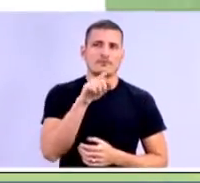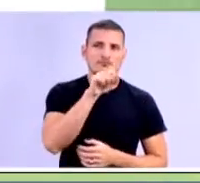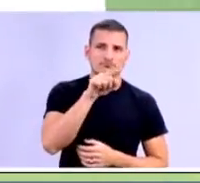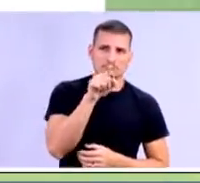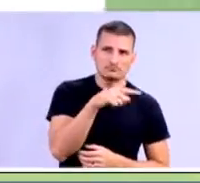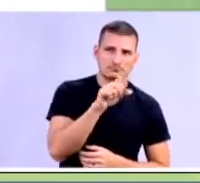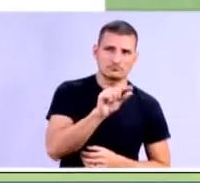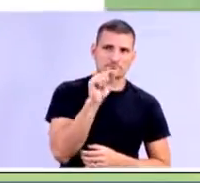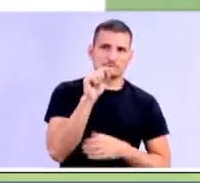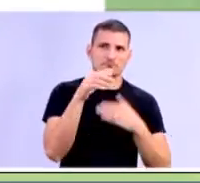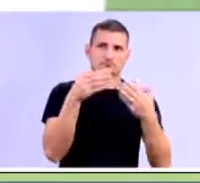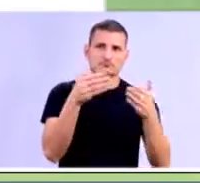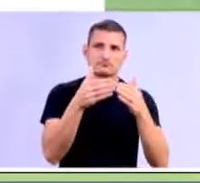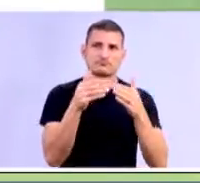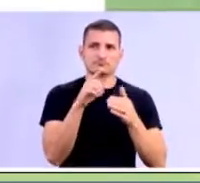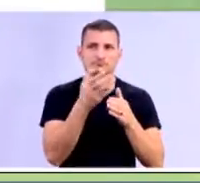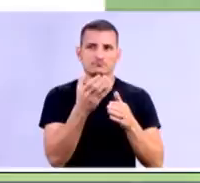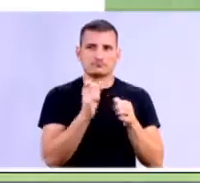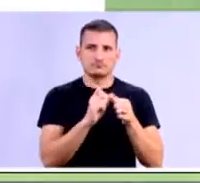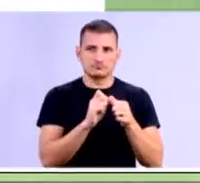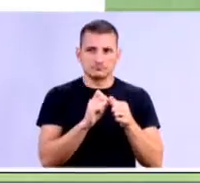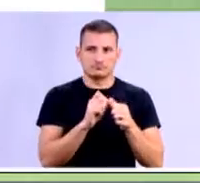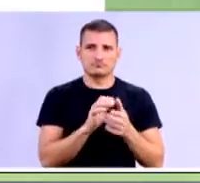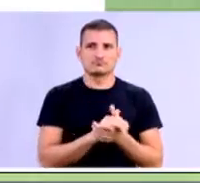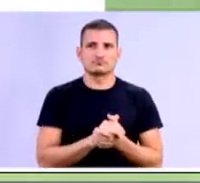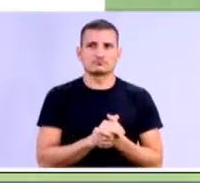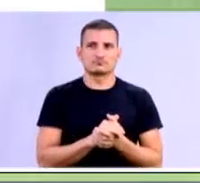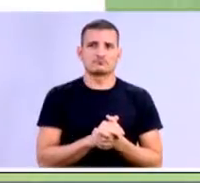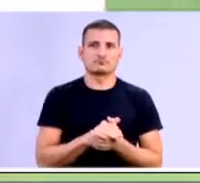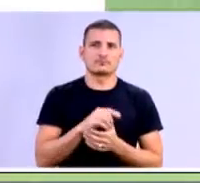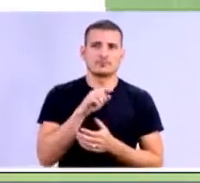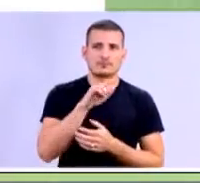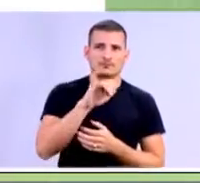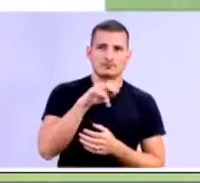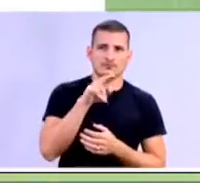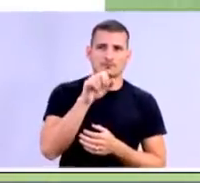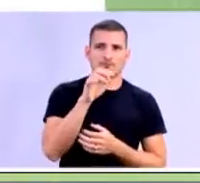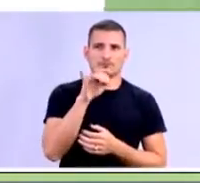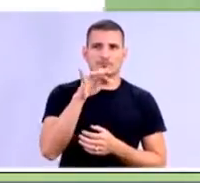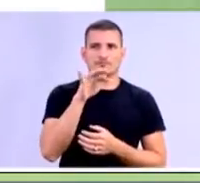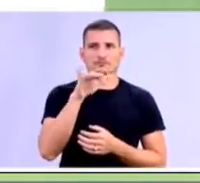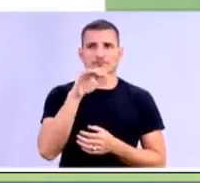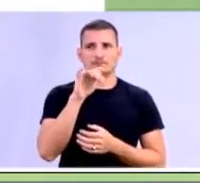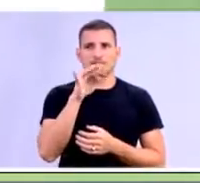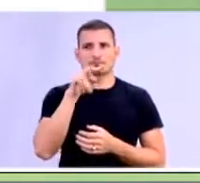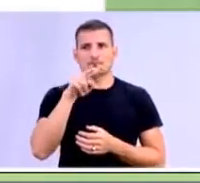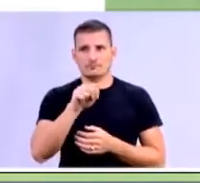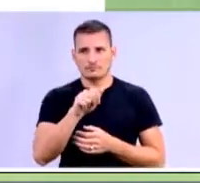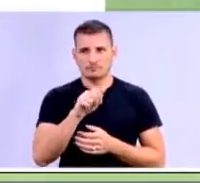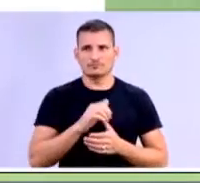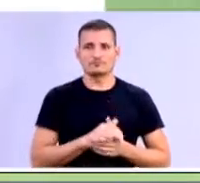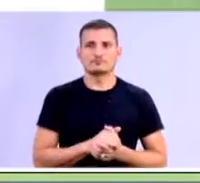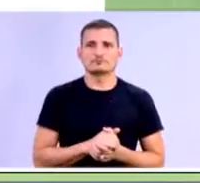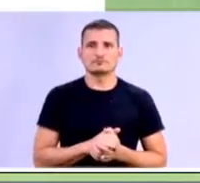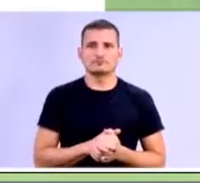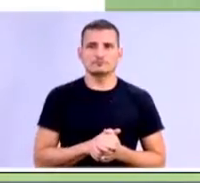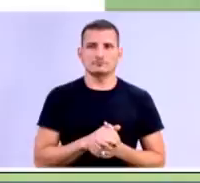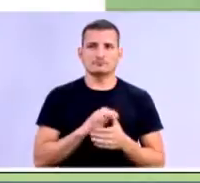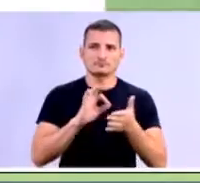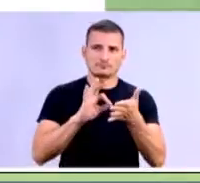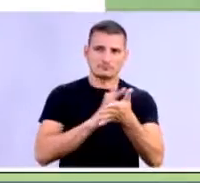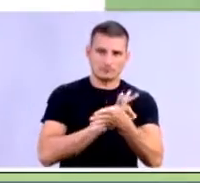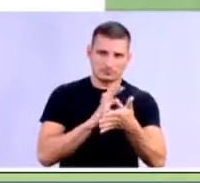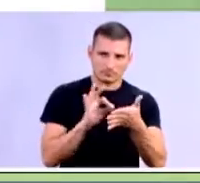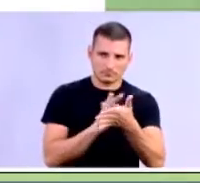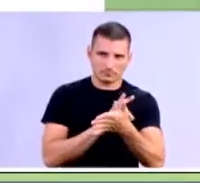você pretende fazer, a justificativa disso e olha o fechamento. E olha a assinatura de